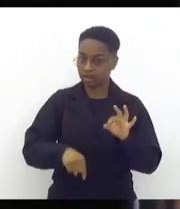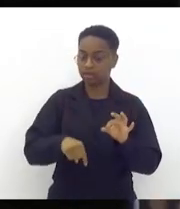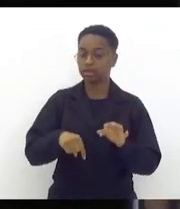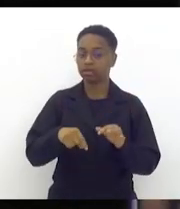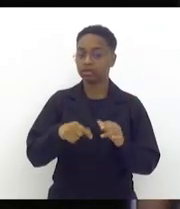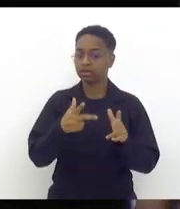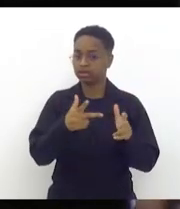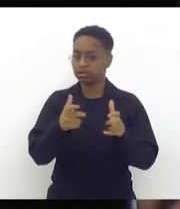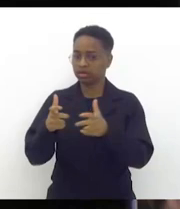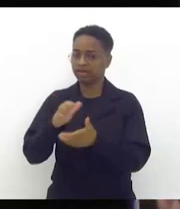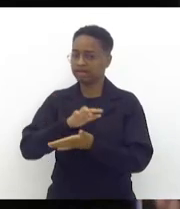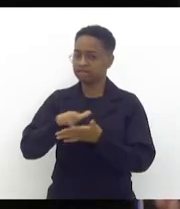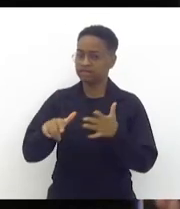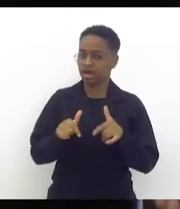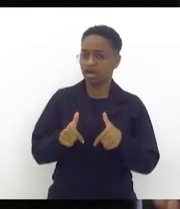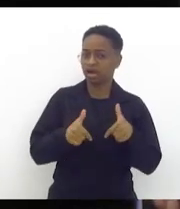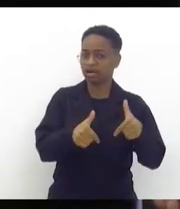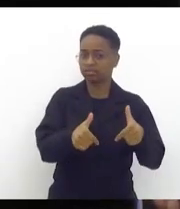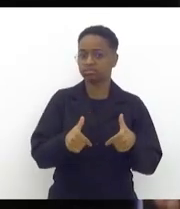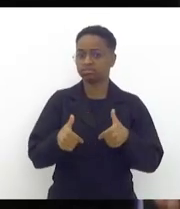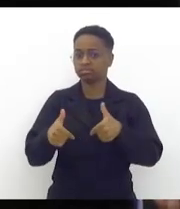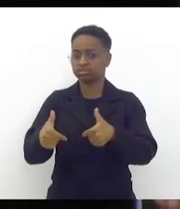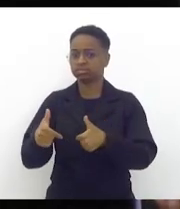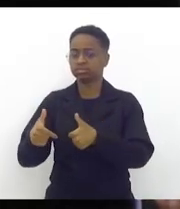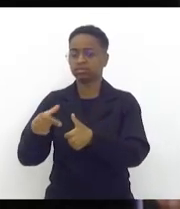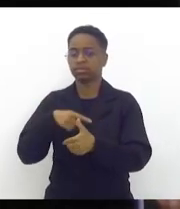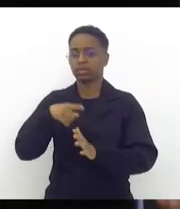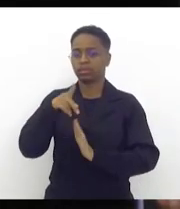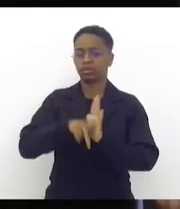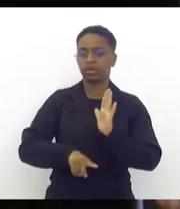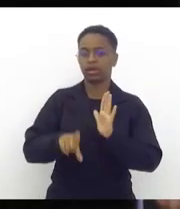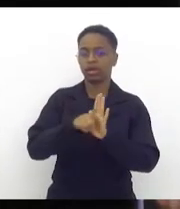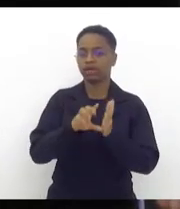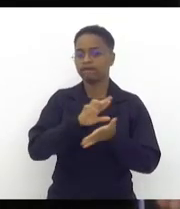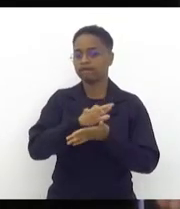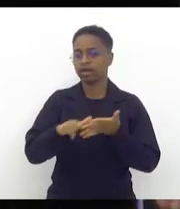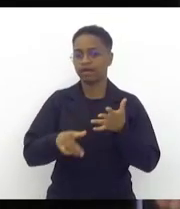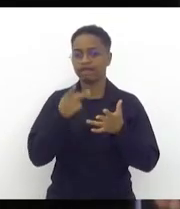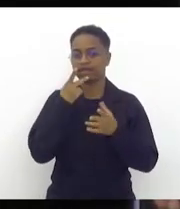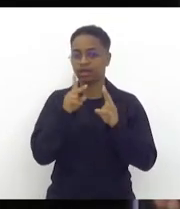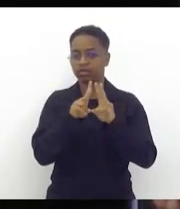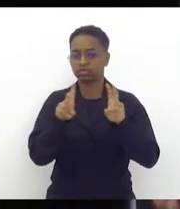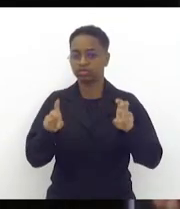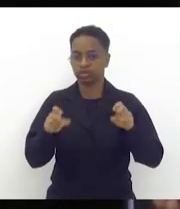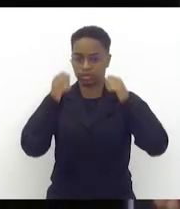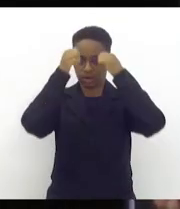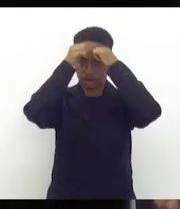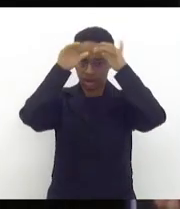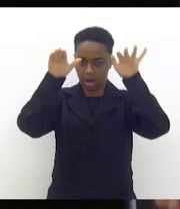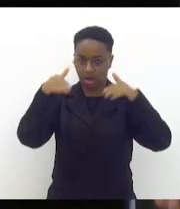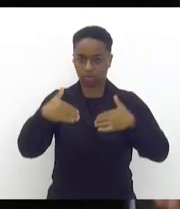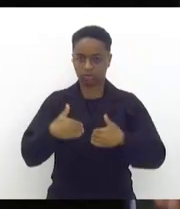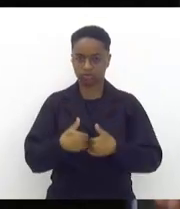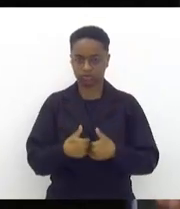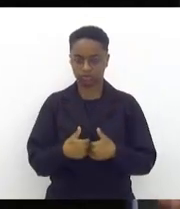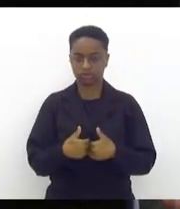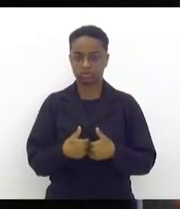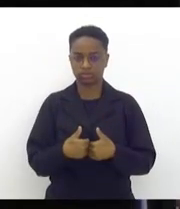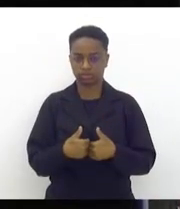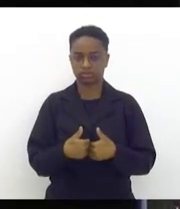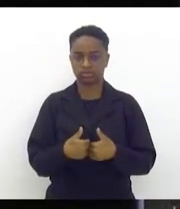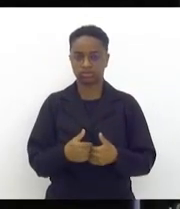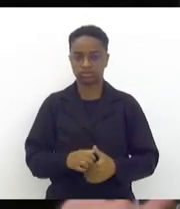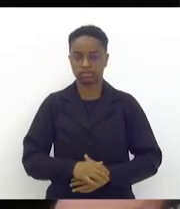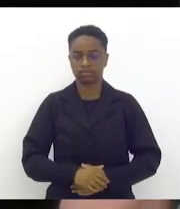uma série de iniciativas de projetos de lei que tratam sobre o espectro do transtorno, o transtorno